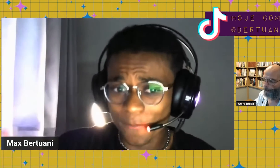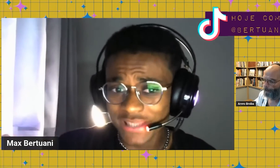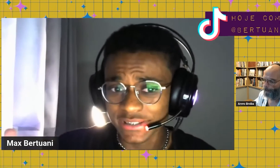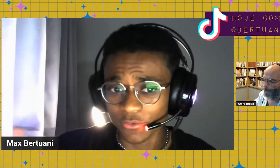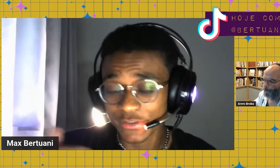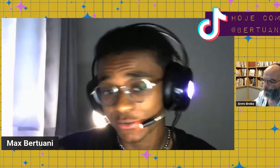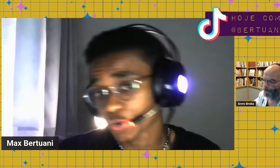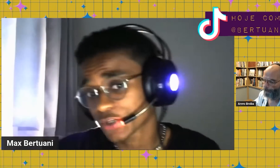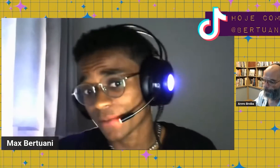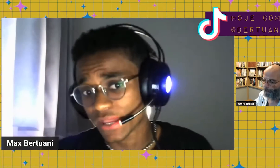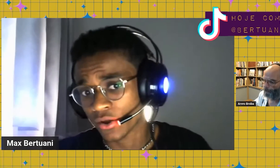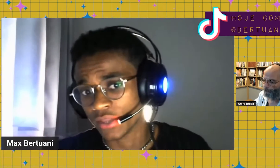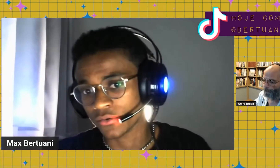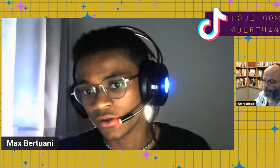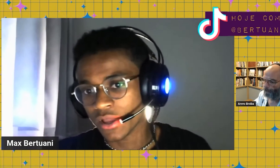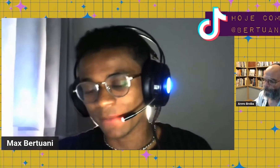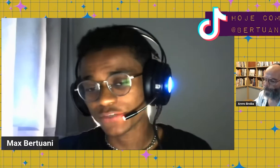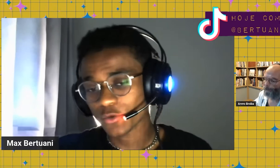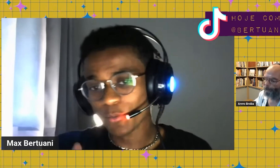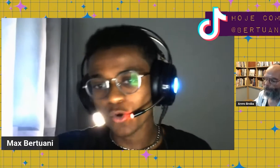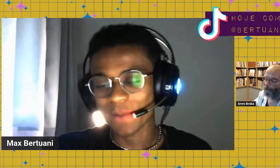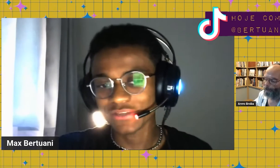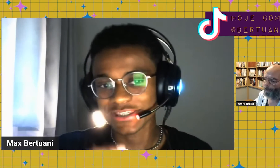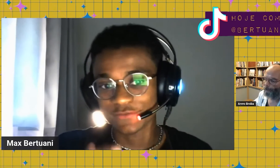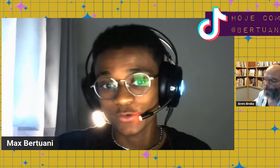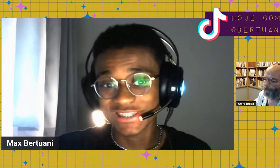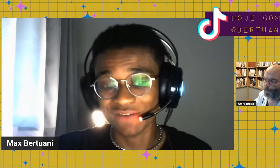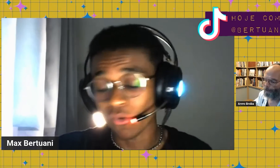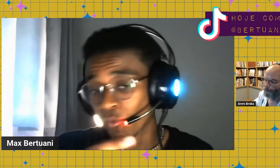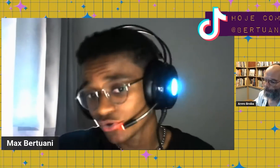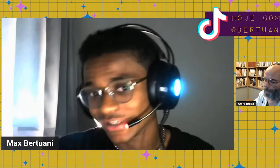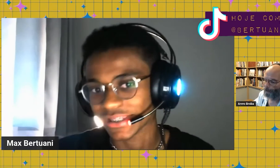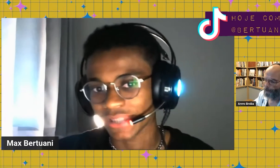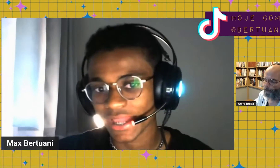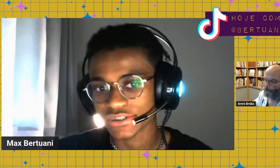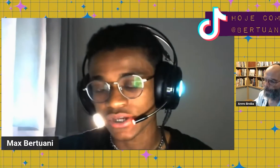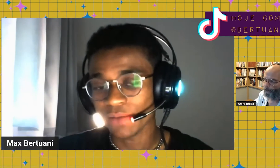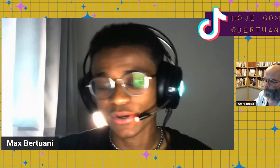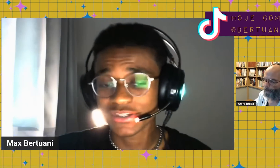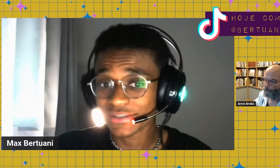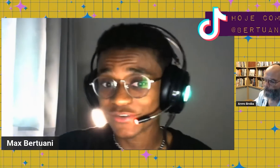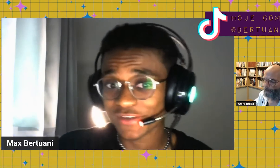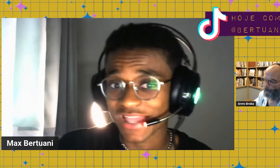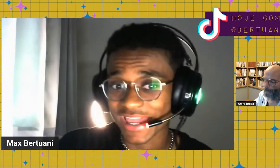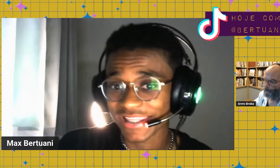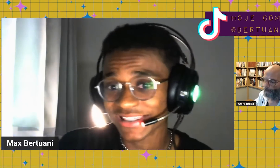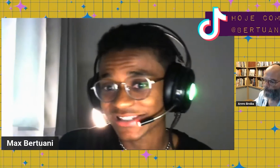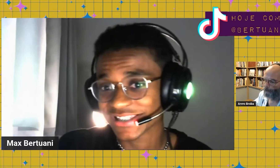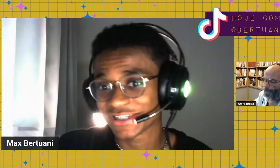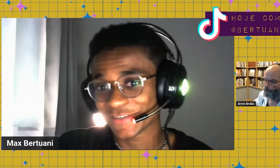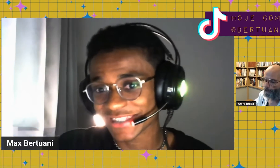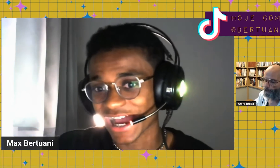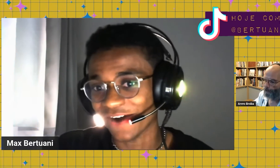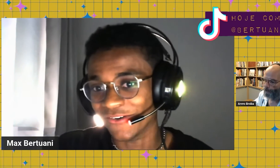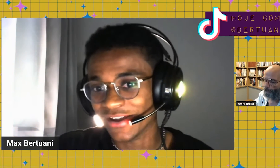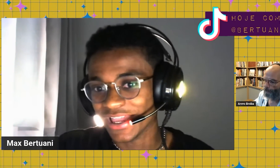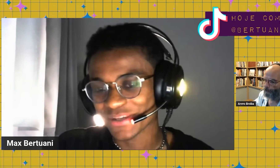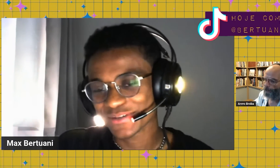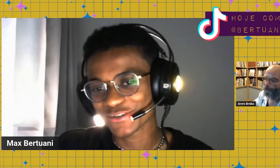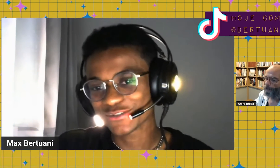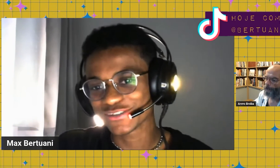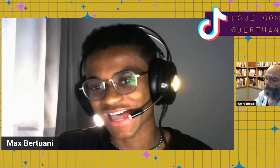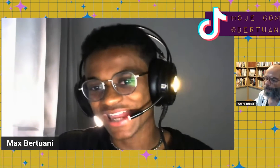tenho uma outra preocupação eu não sei se eu tô sendo paranoico mas eu fico meio preocupado dessas figuras que falam muito na internet porque nós estamos vivendo na era da Inteligência Artificial